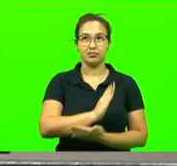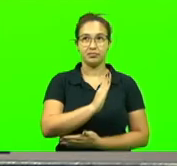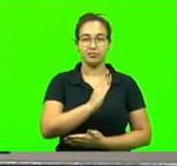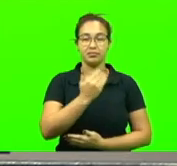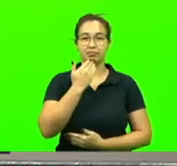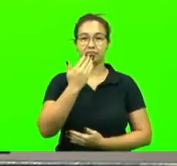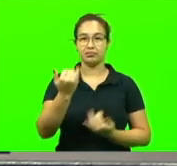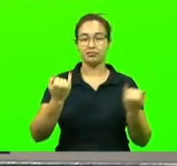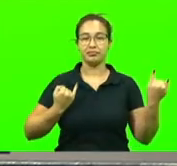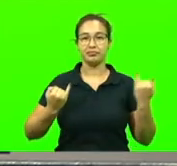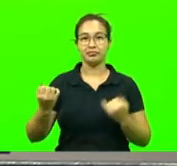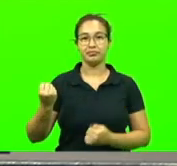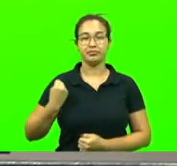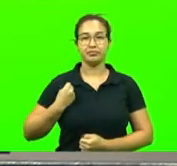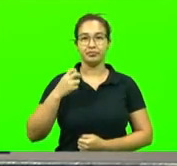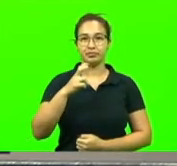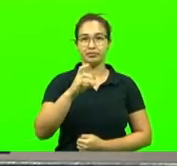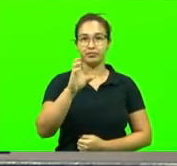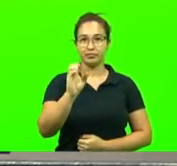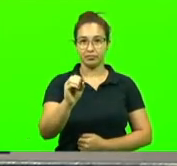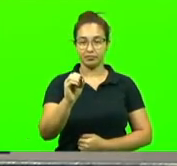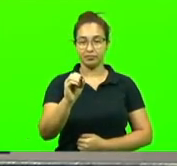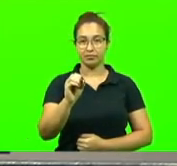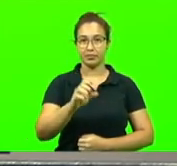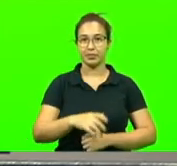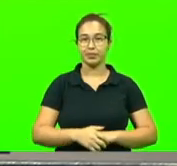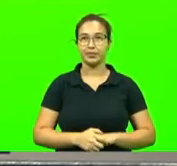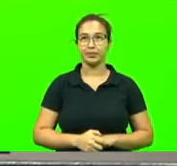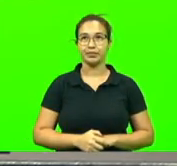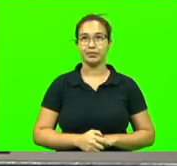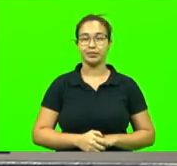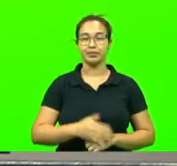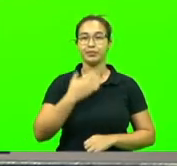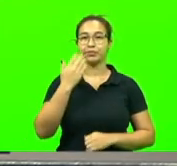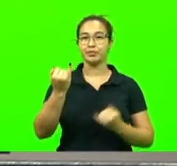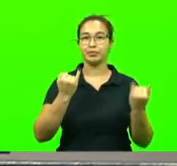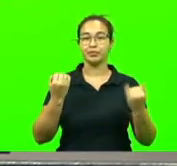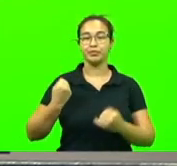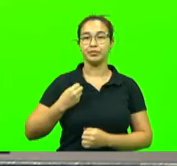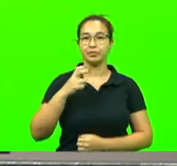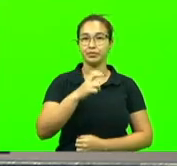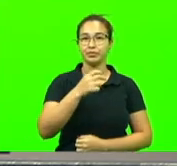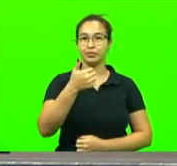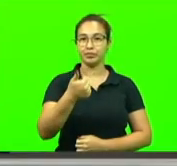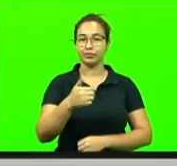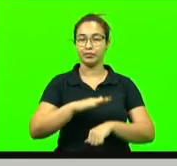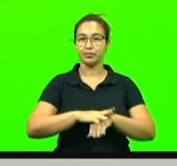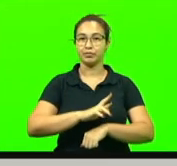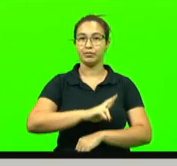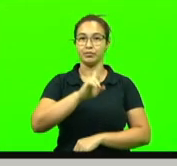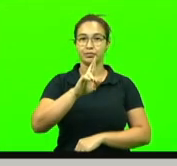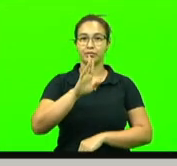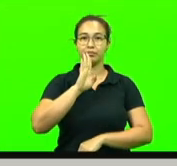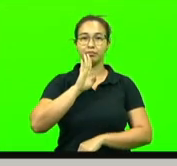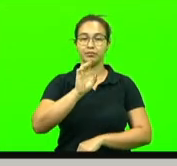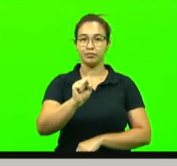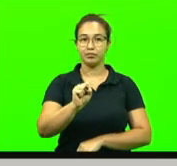pedido de informação número 50. Pedido de informação número 51, autor deputado Bruno